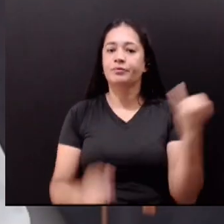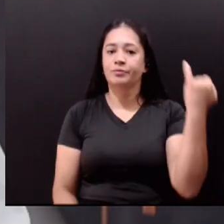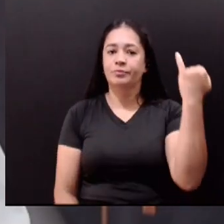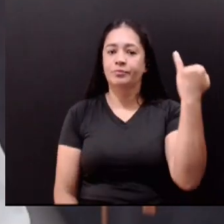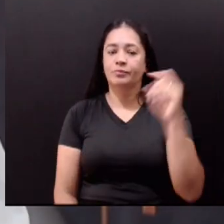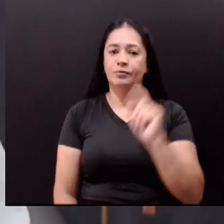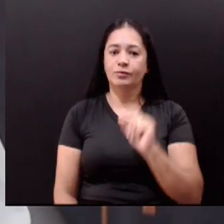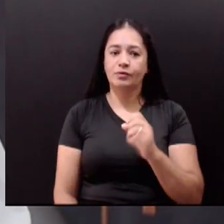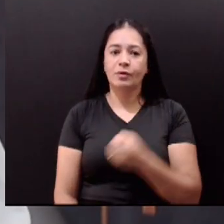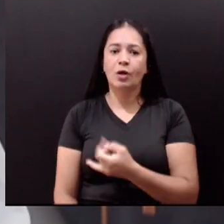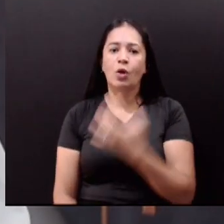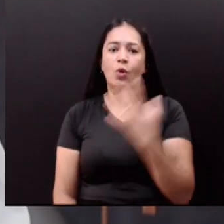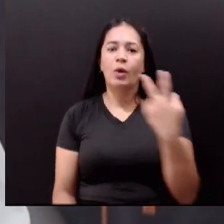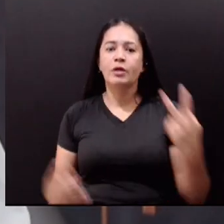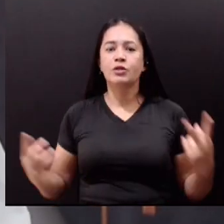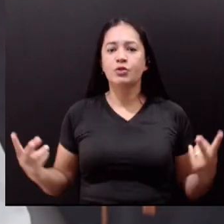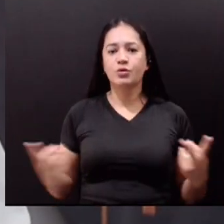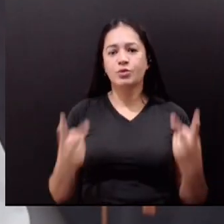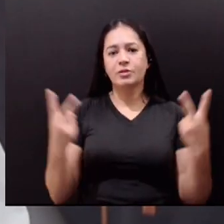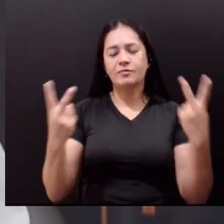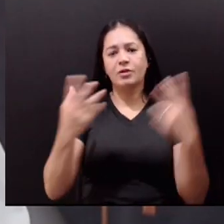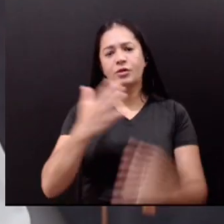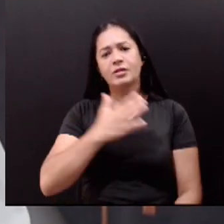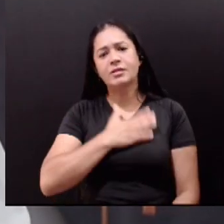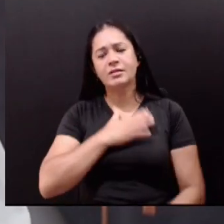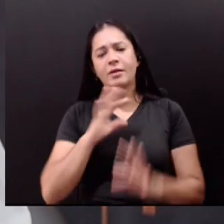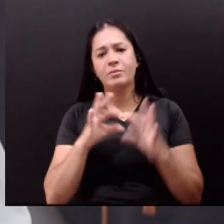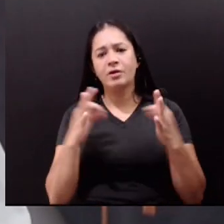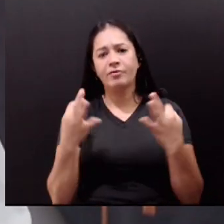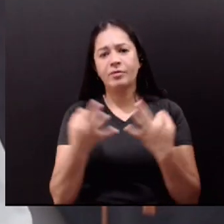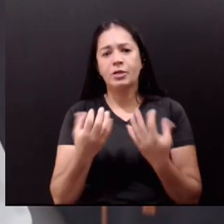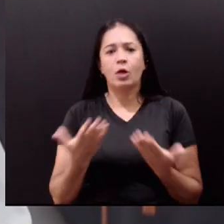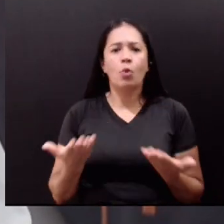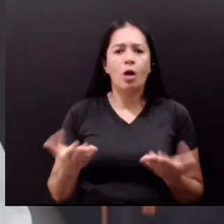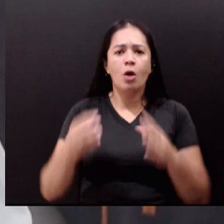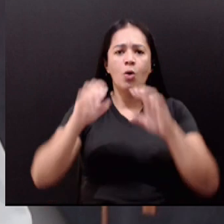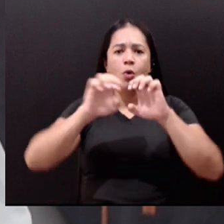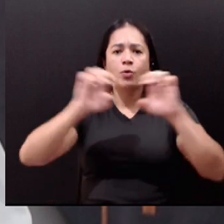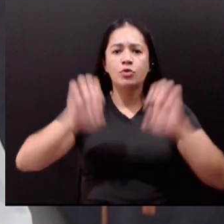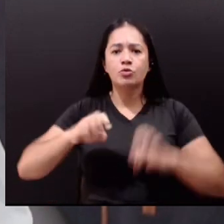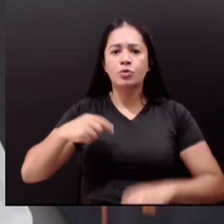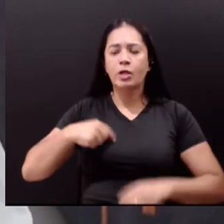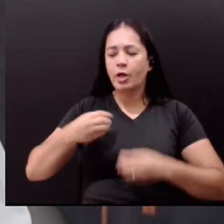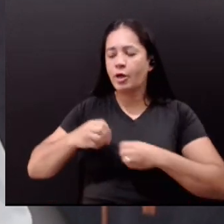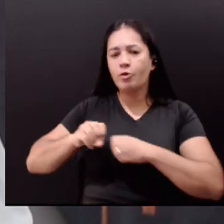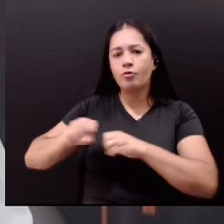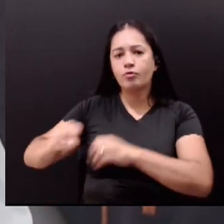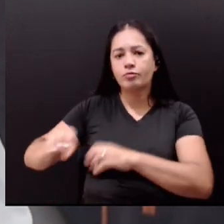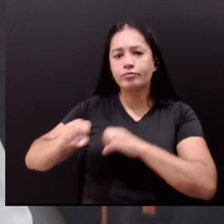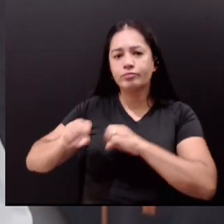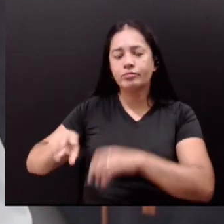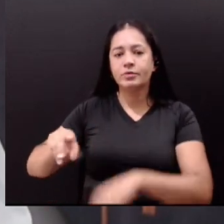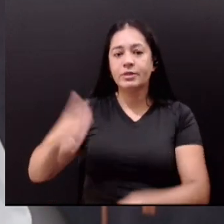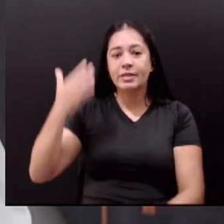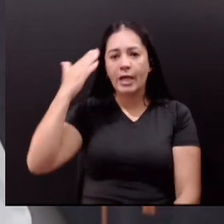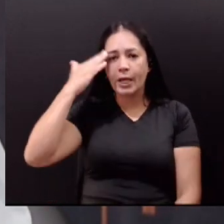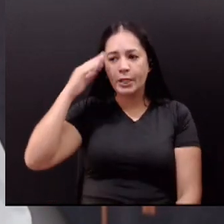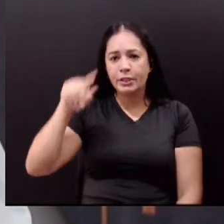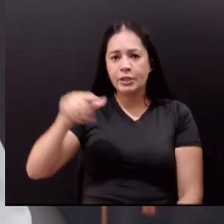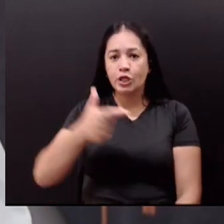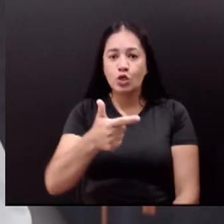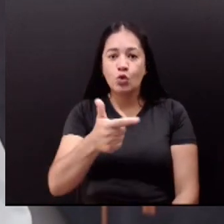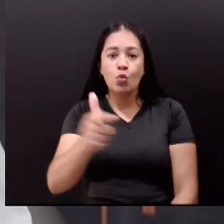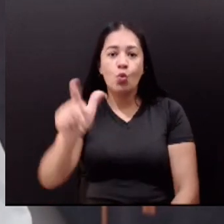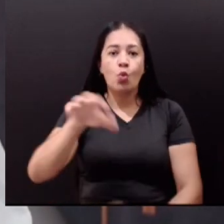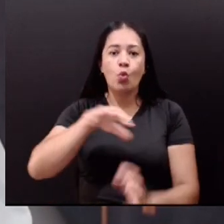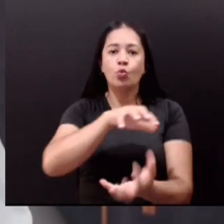da minha família, que estrutura eu passo para esse meu filho, e para que ele entenda que esse outro mundo, existe sim,